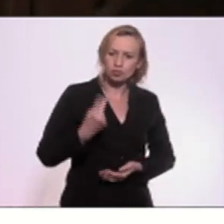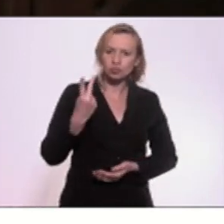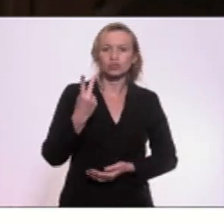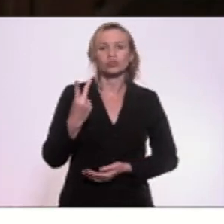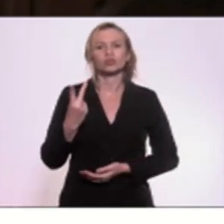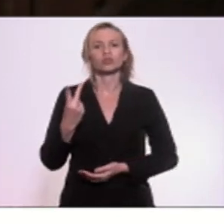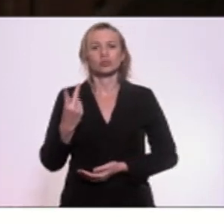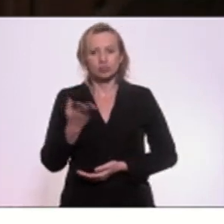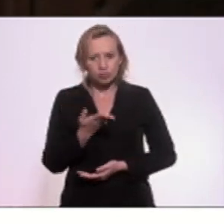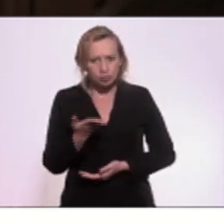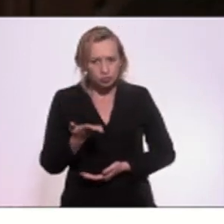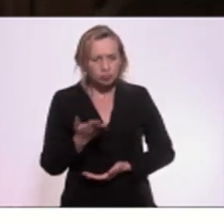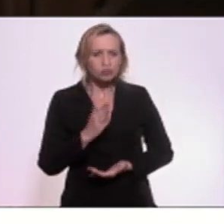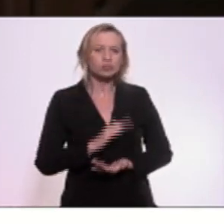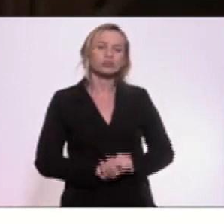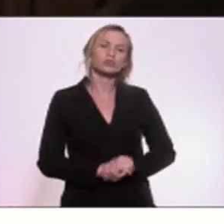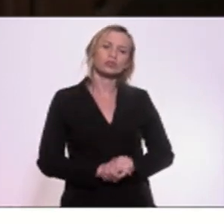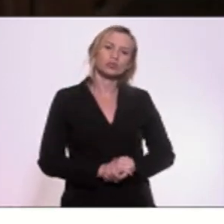disto.